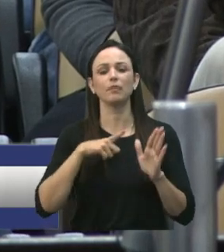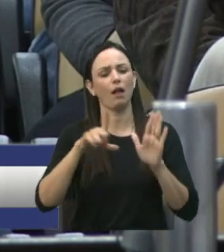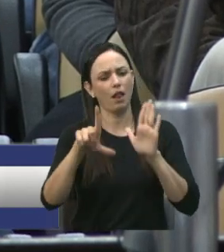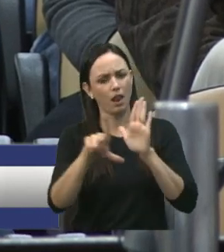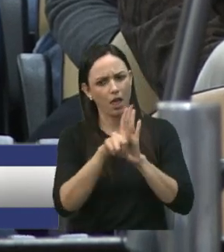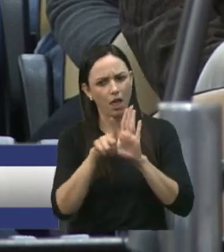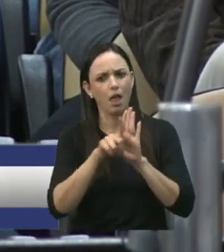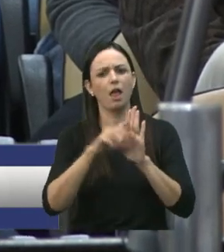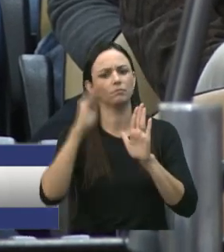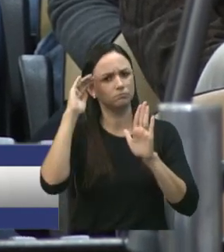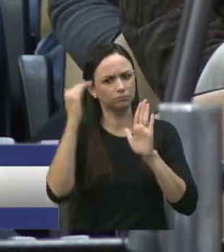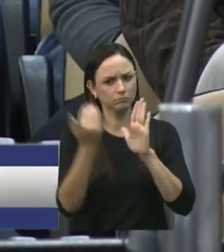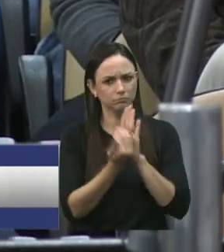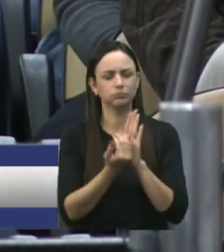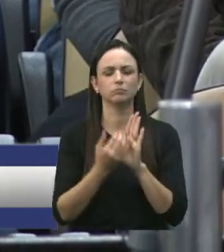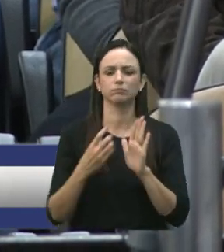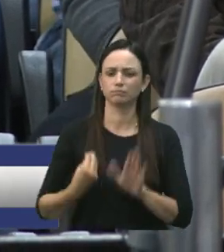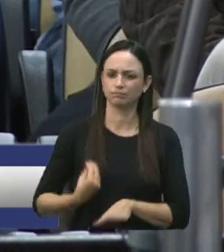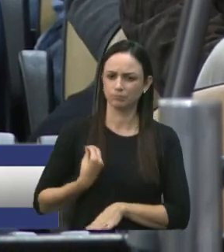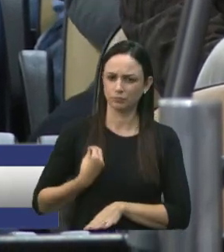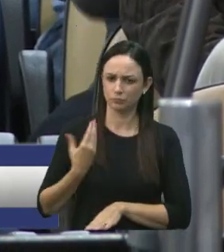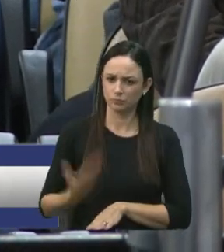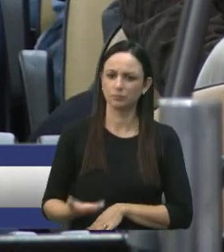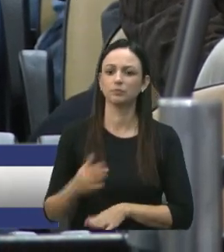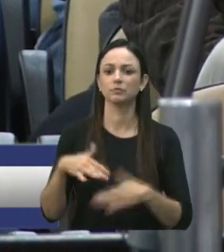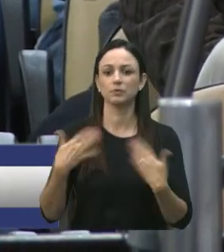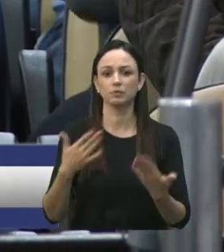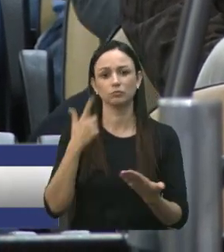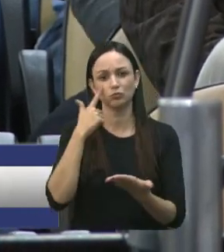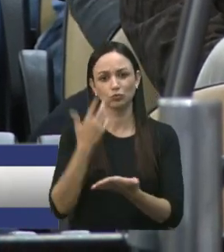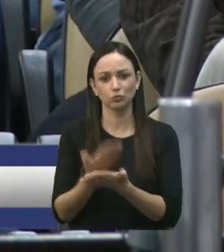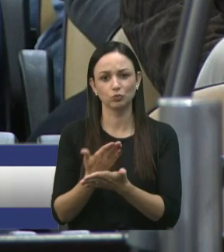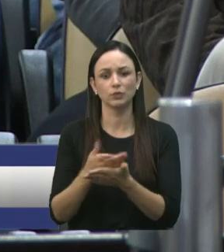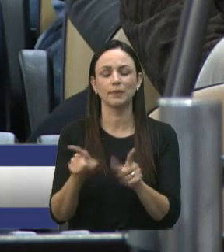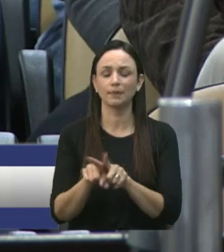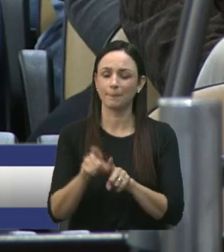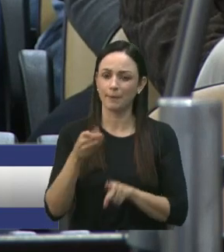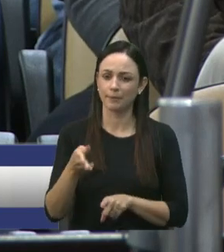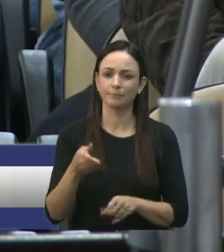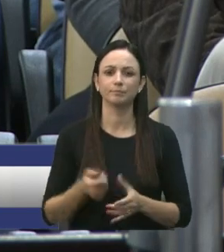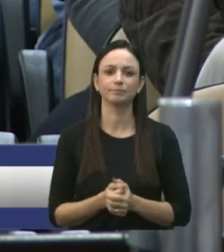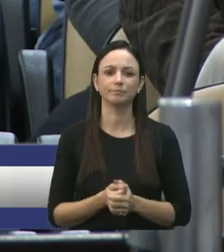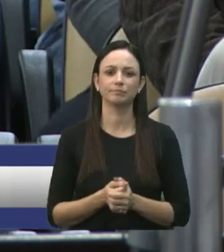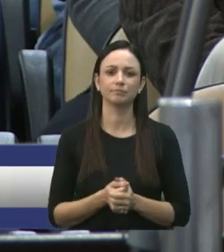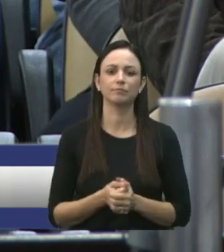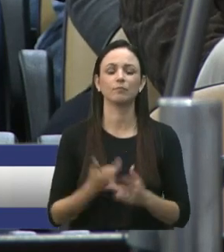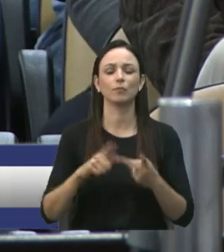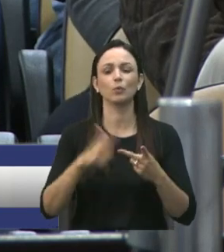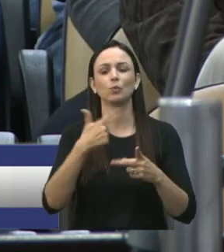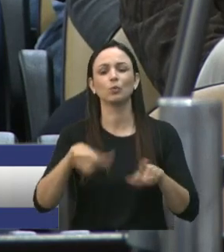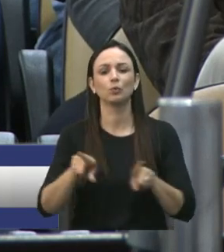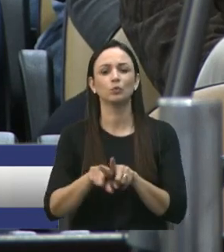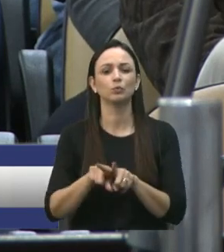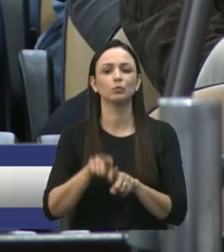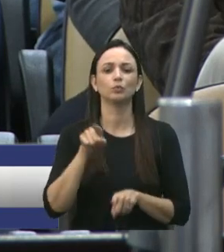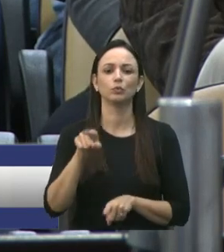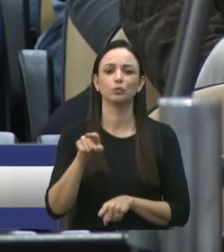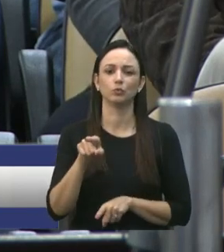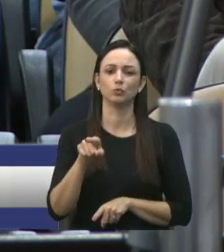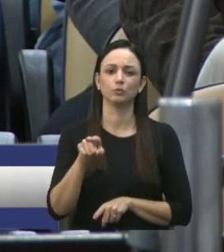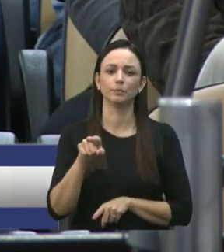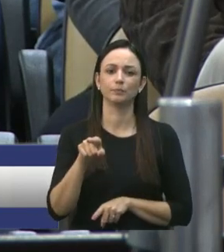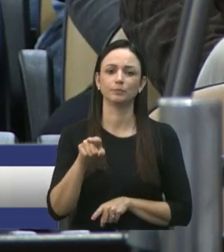legislações, vigentes. Então, a gente pede que seja estudado isso também. Também que conste